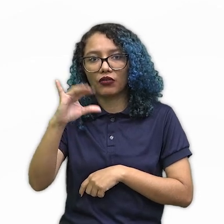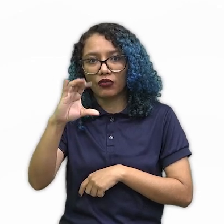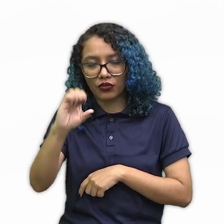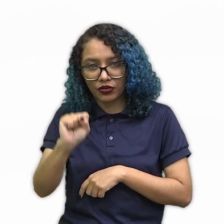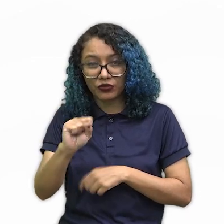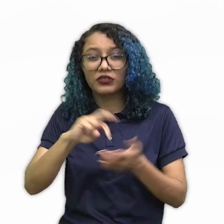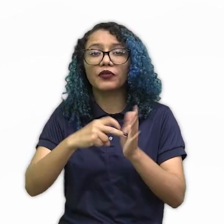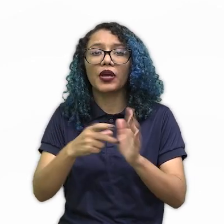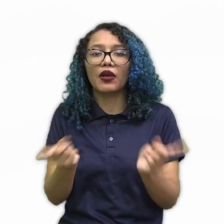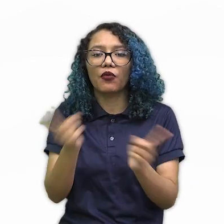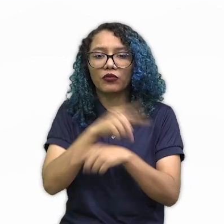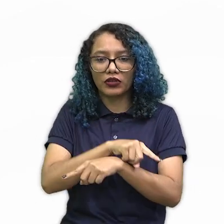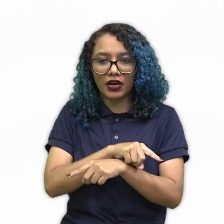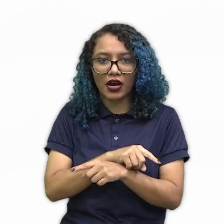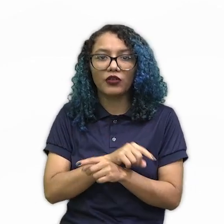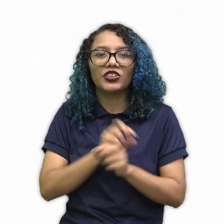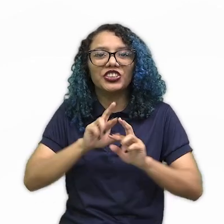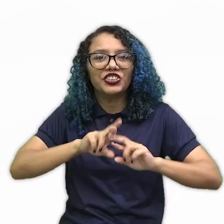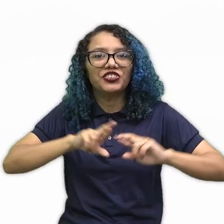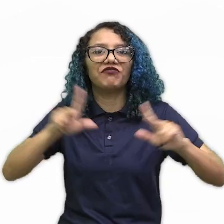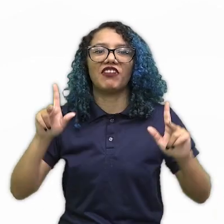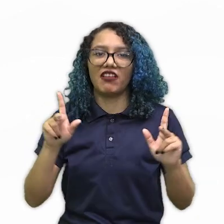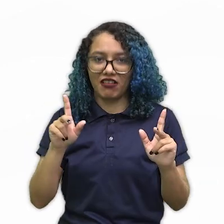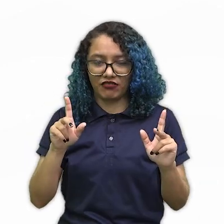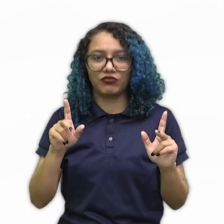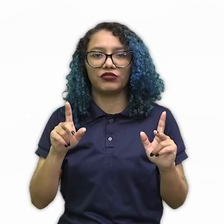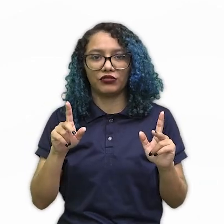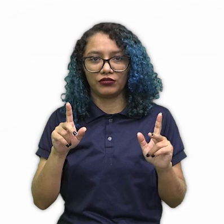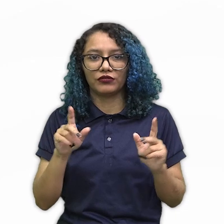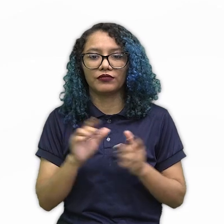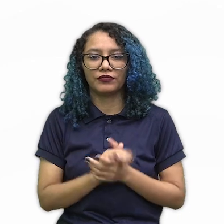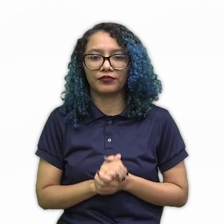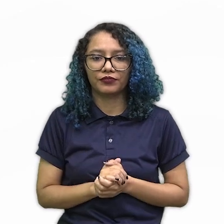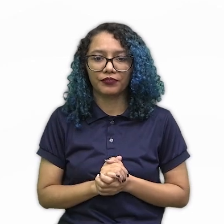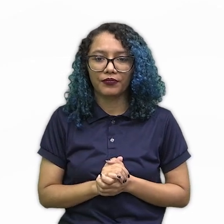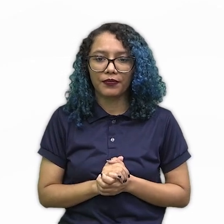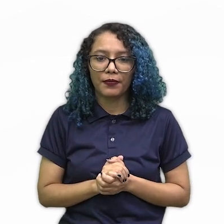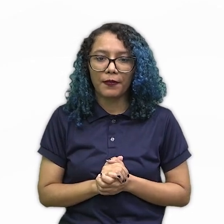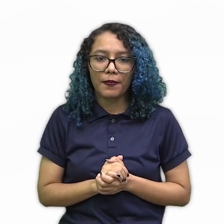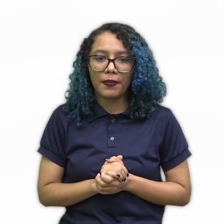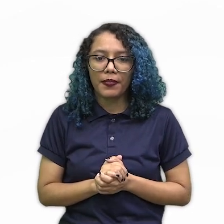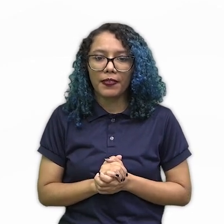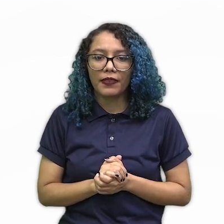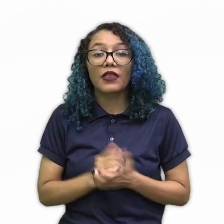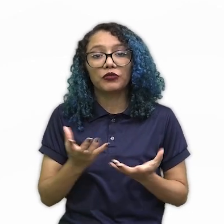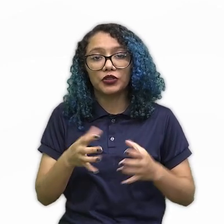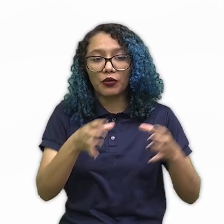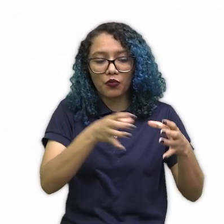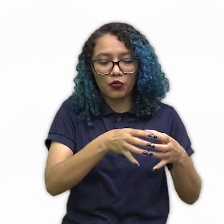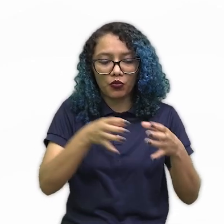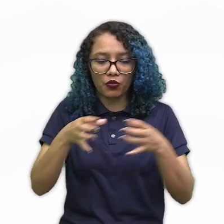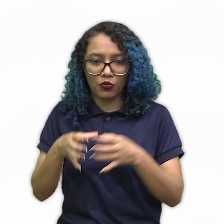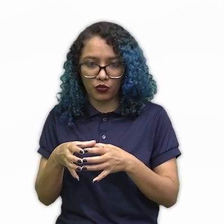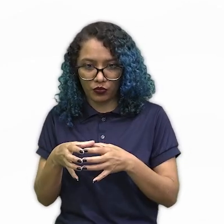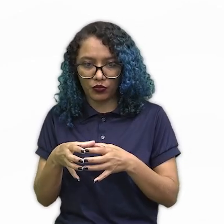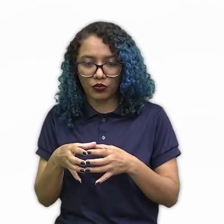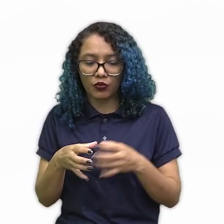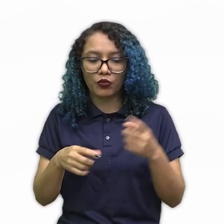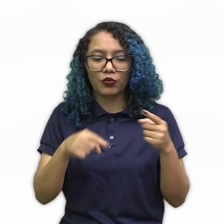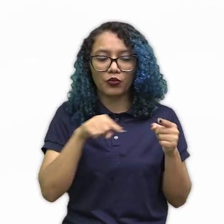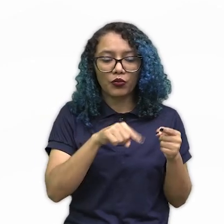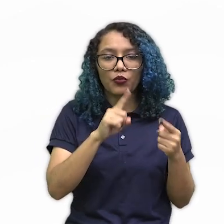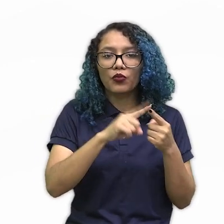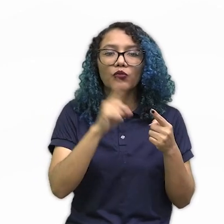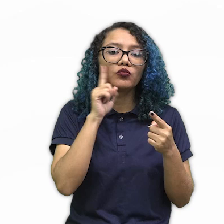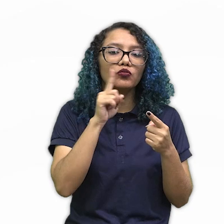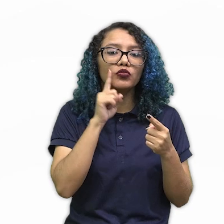Enquanto um pensava uma coisa, o outro pensava o oposto daquilo, certo? Formaram ali dois blocos, Estados Unidos